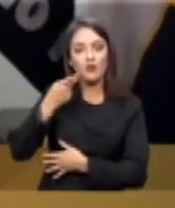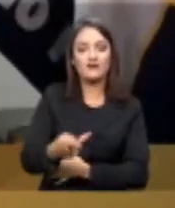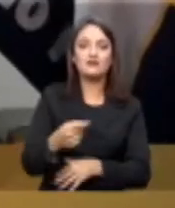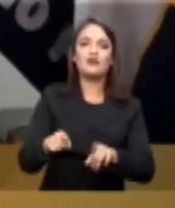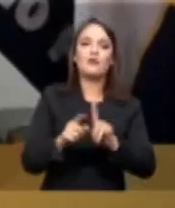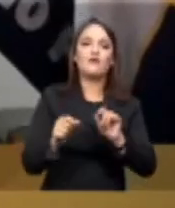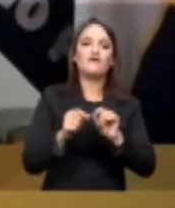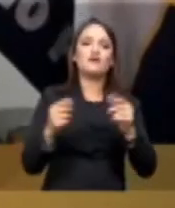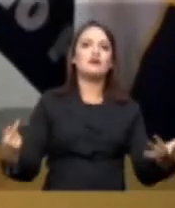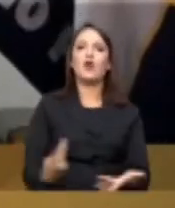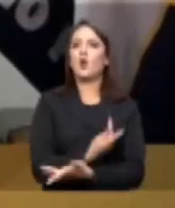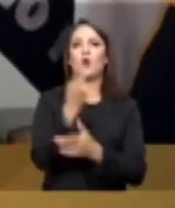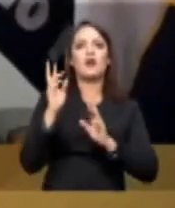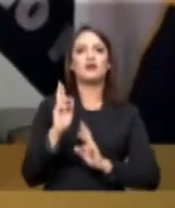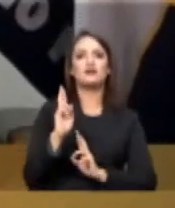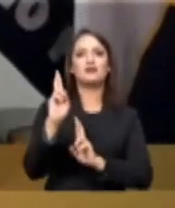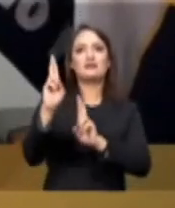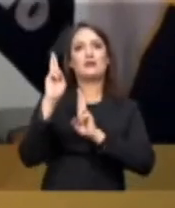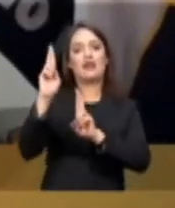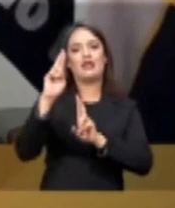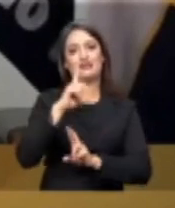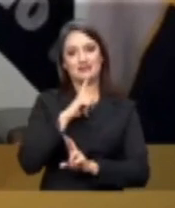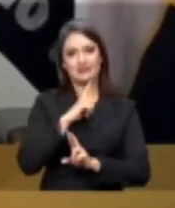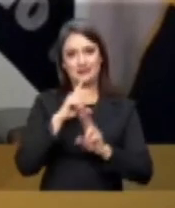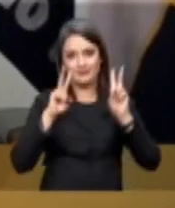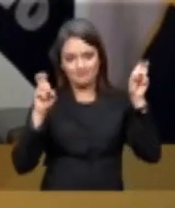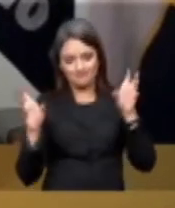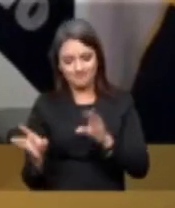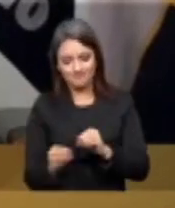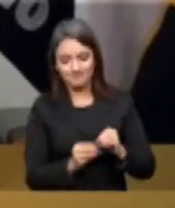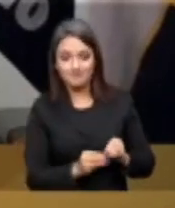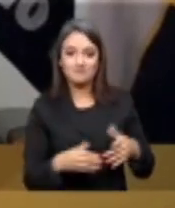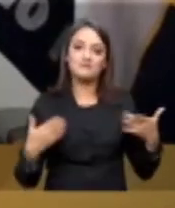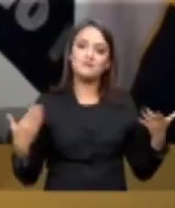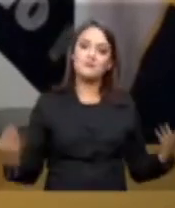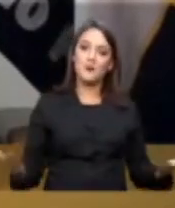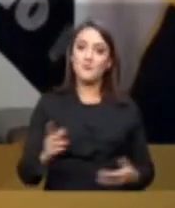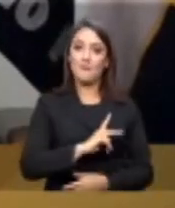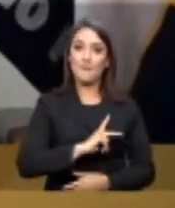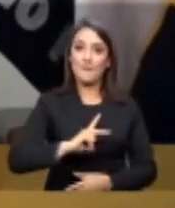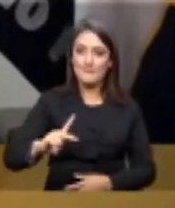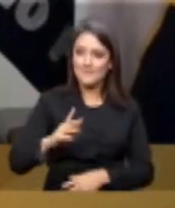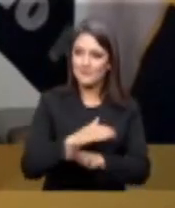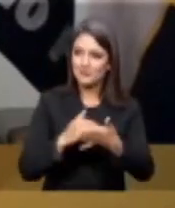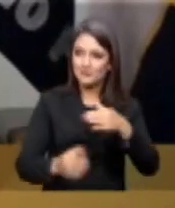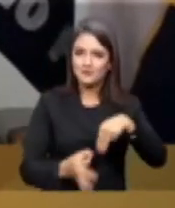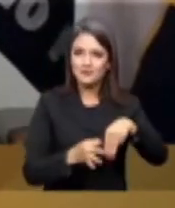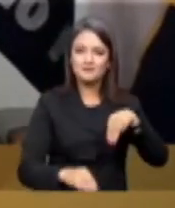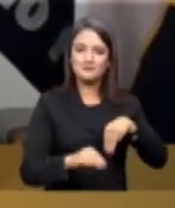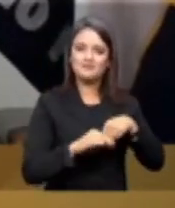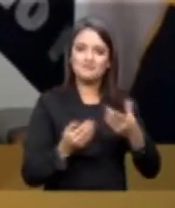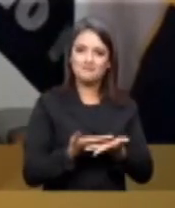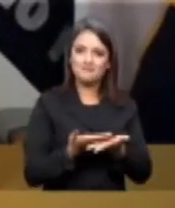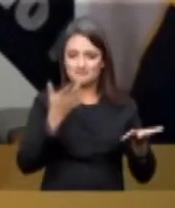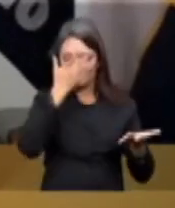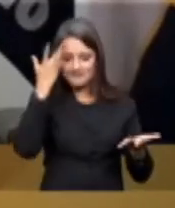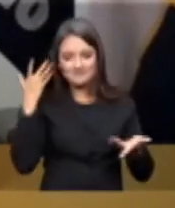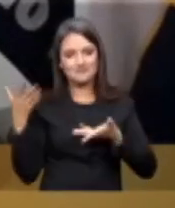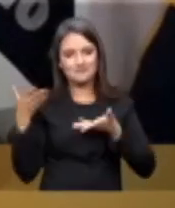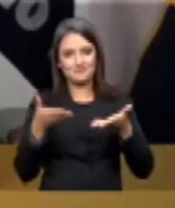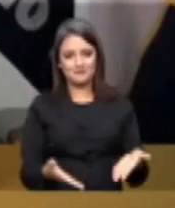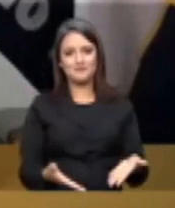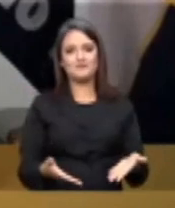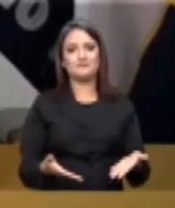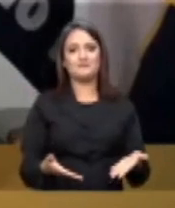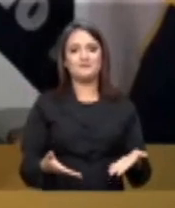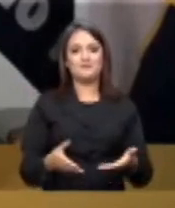florescer as esperanças. Senhor presidente, senhoras ministras, senhores ministros, demais autoridades